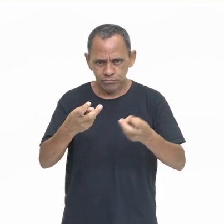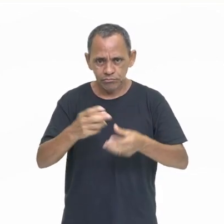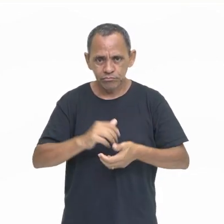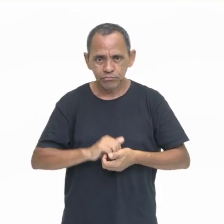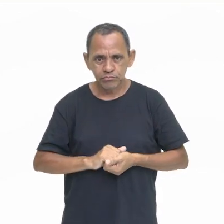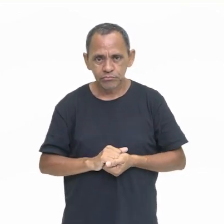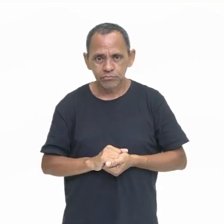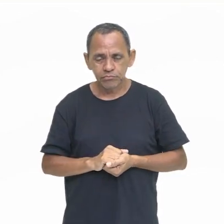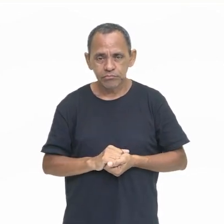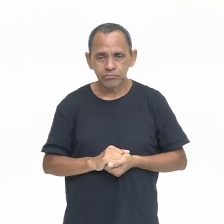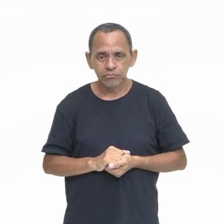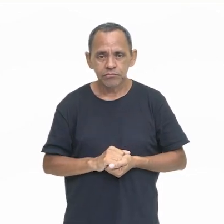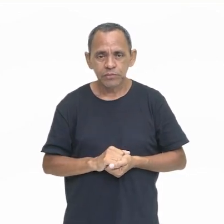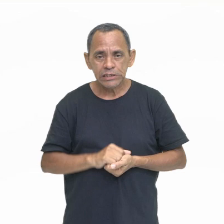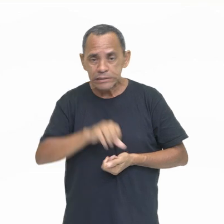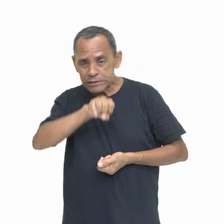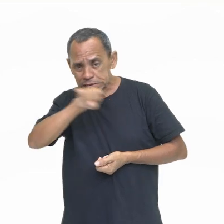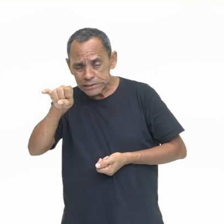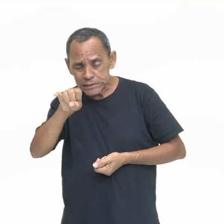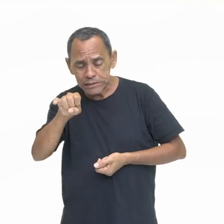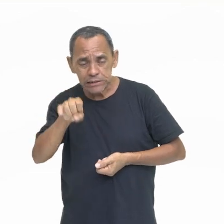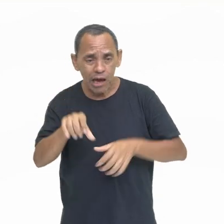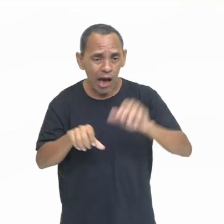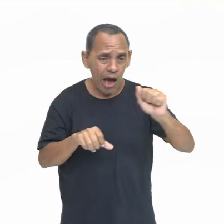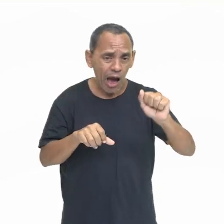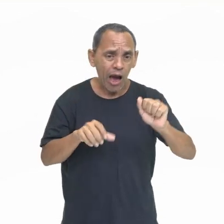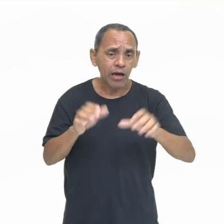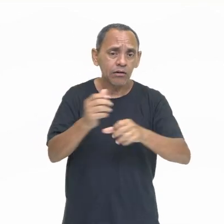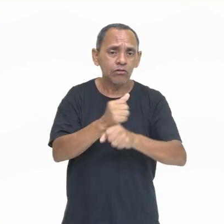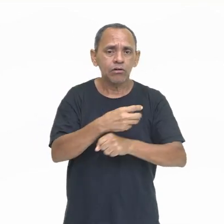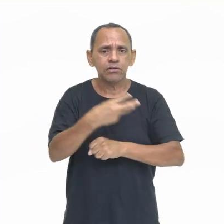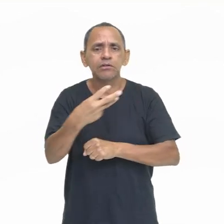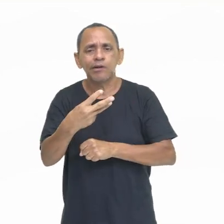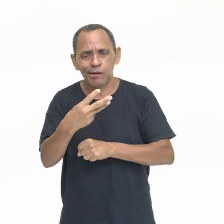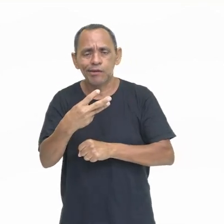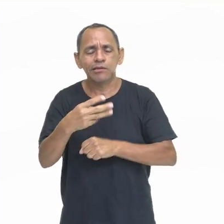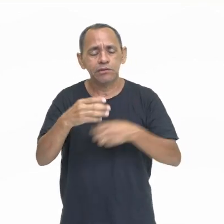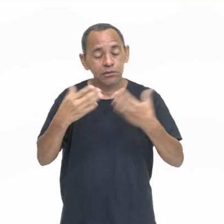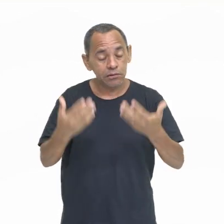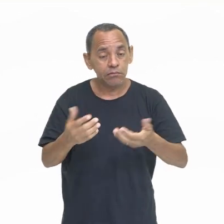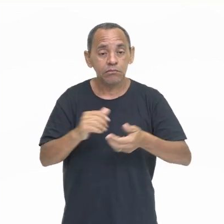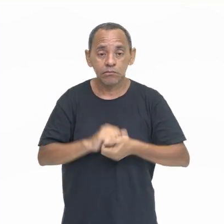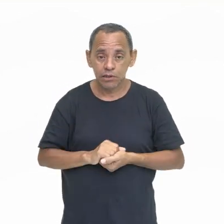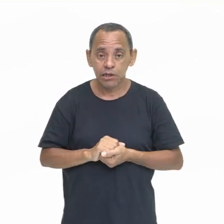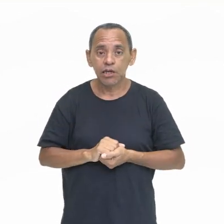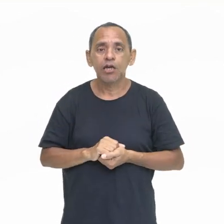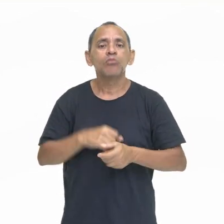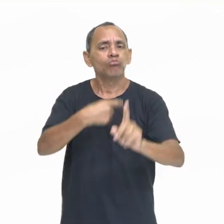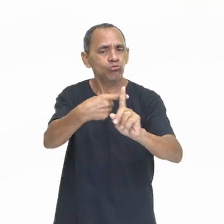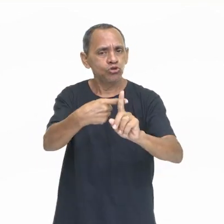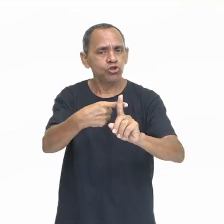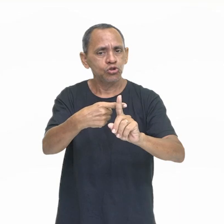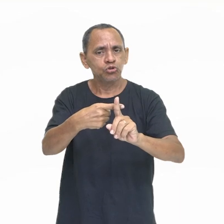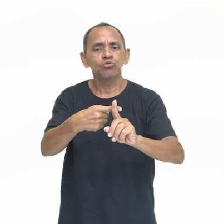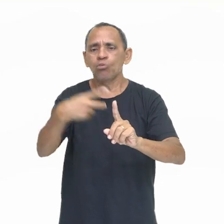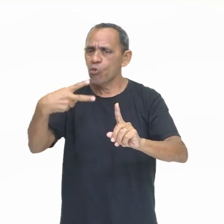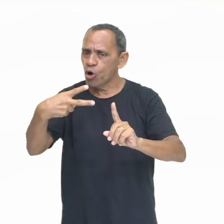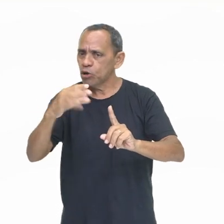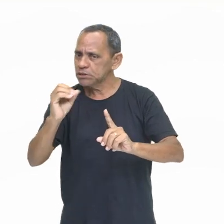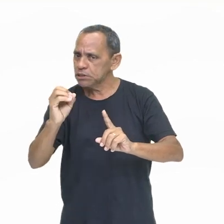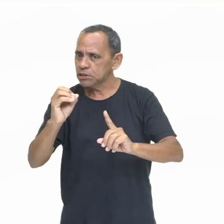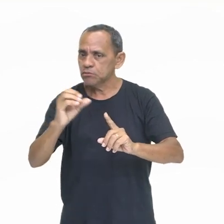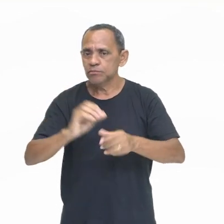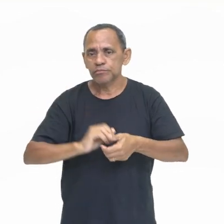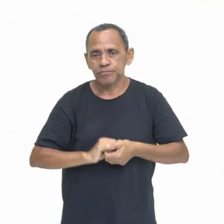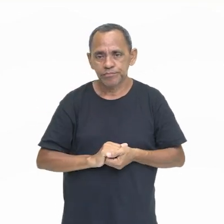a 3, certo? E se a é igual a 3, isso implica que o a é positivo. Então, esse a é maior do